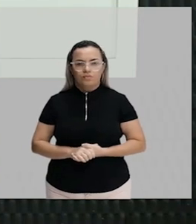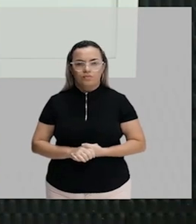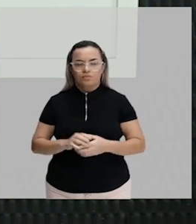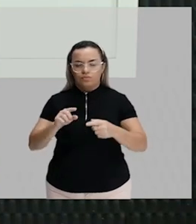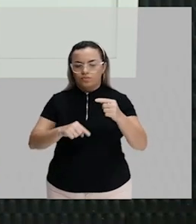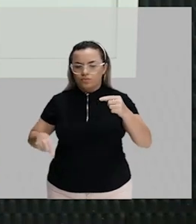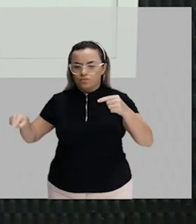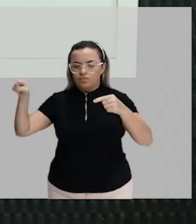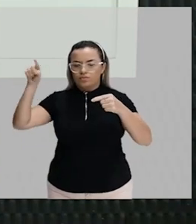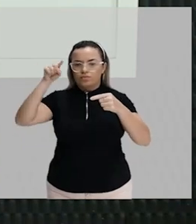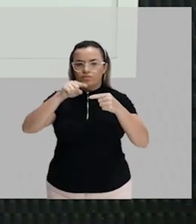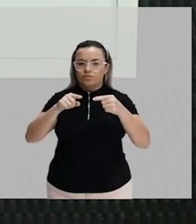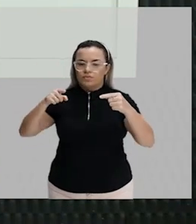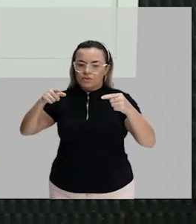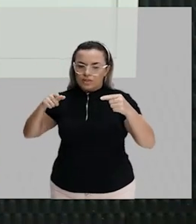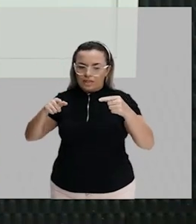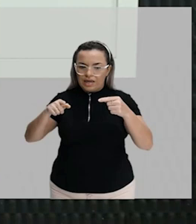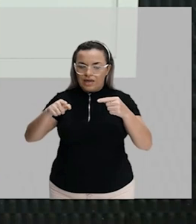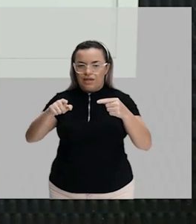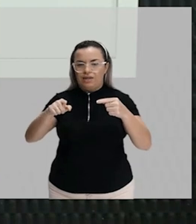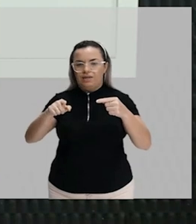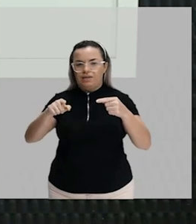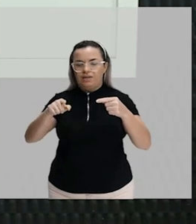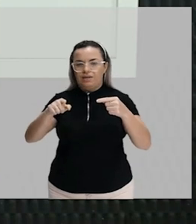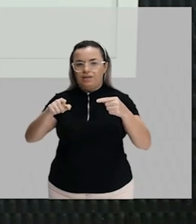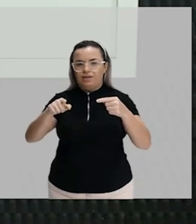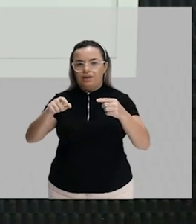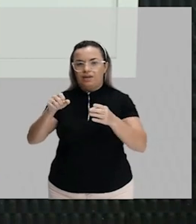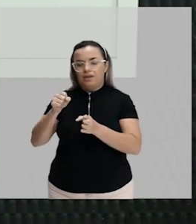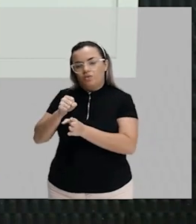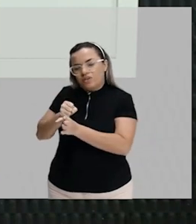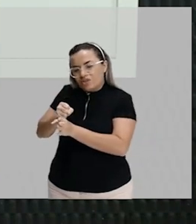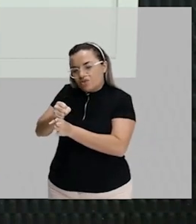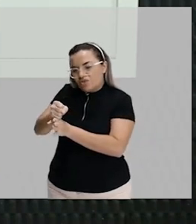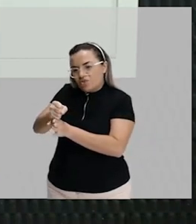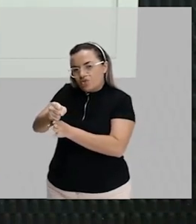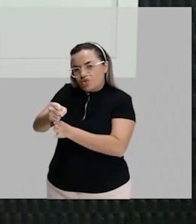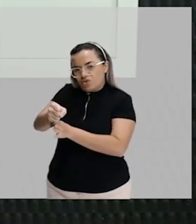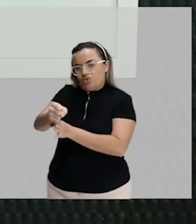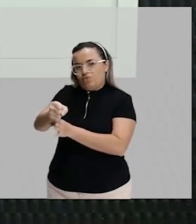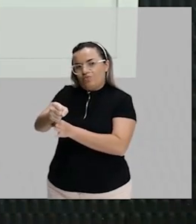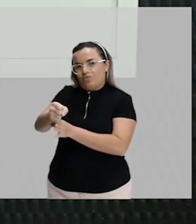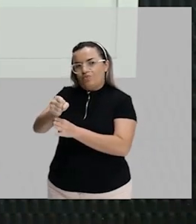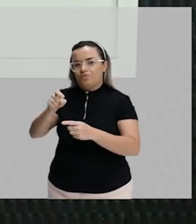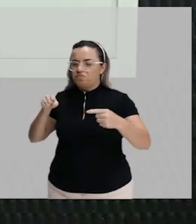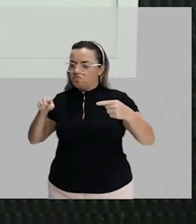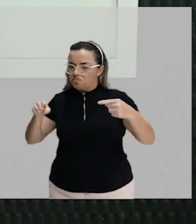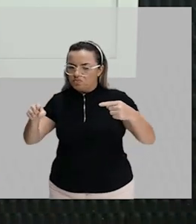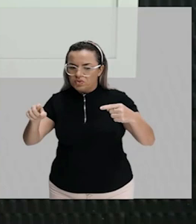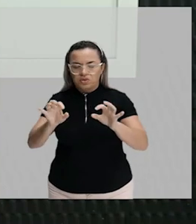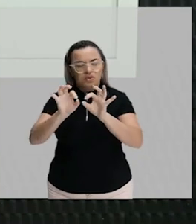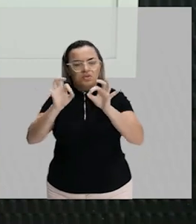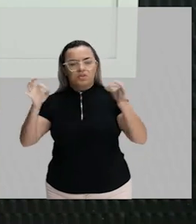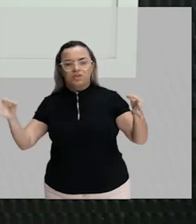plano então a resposta é a letra A Ok então muito simples